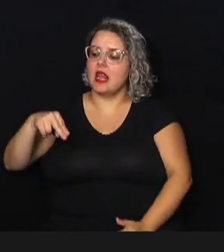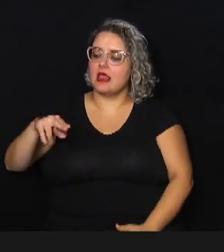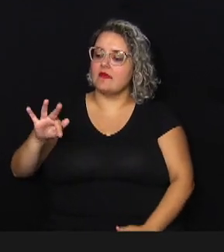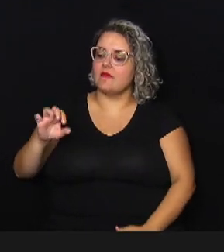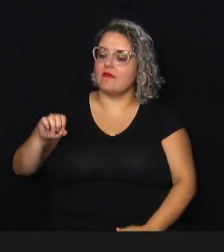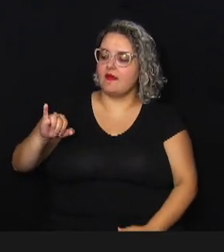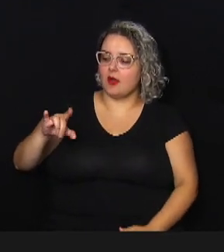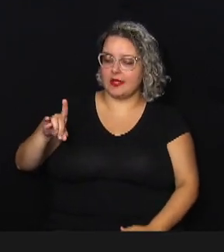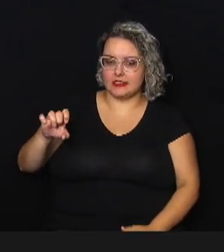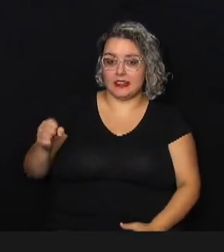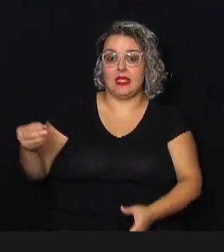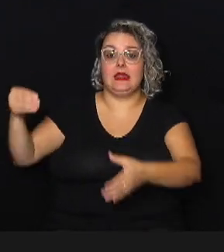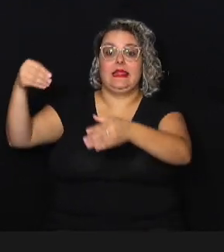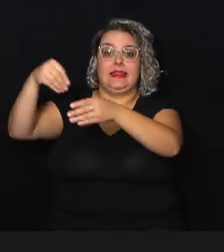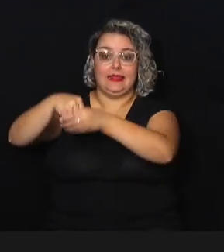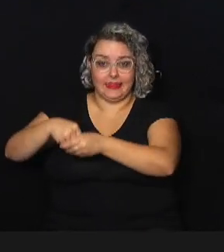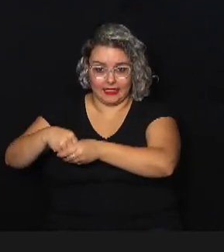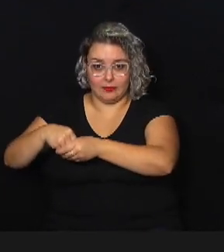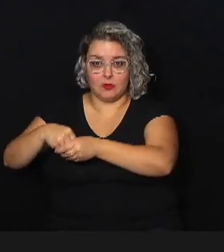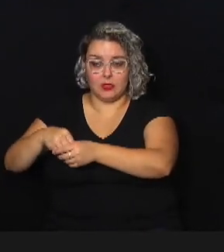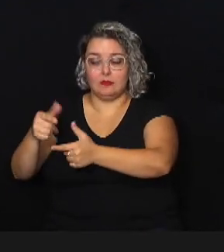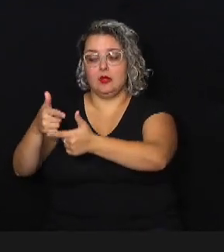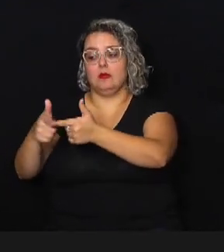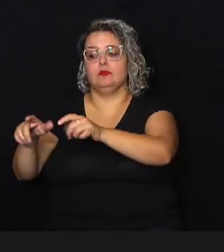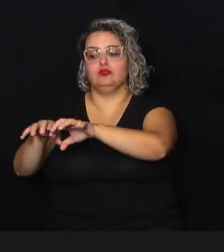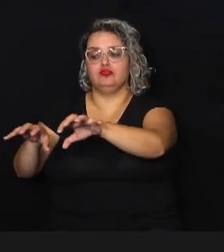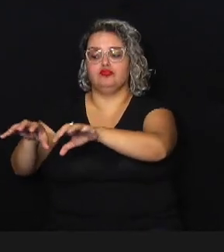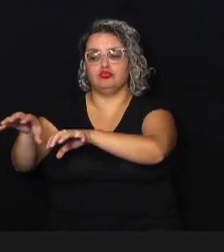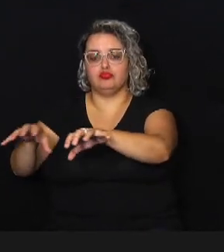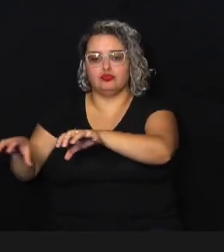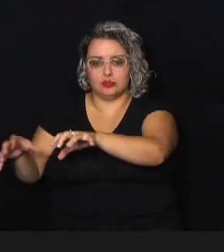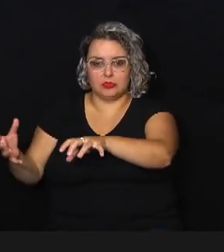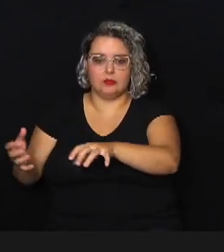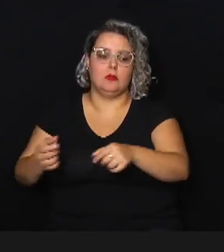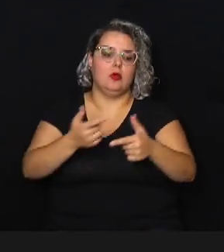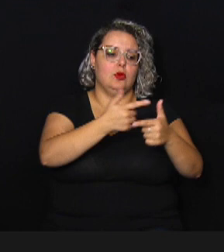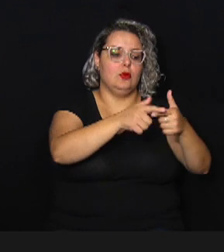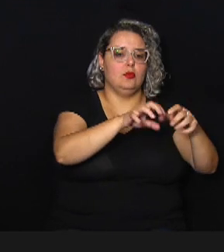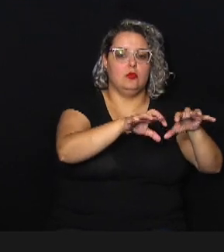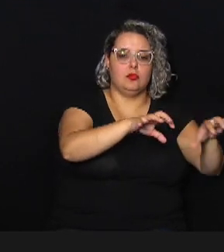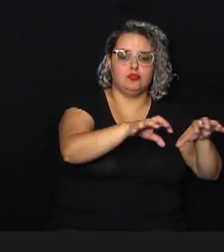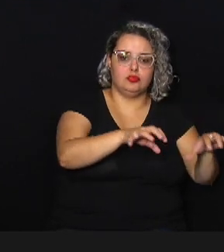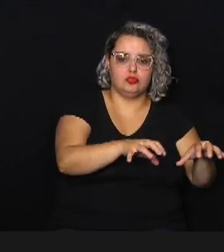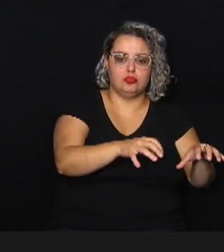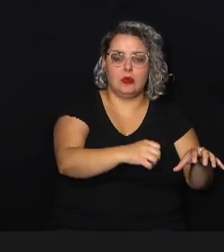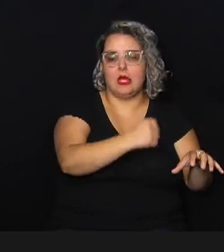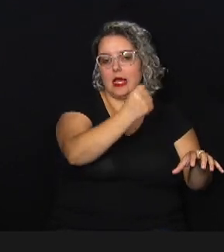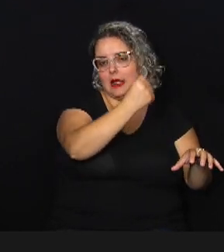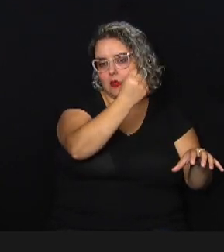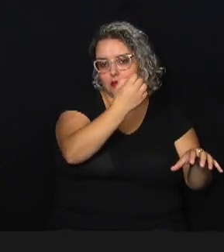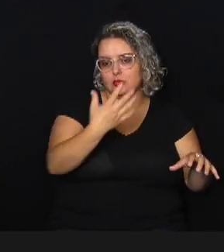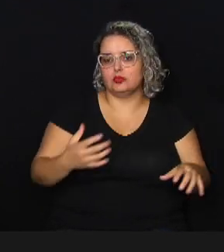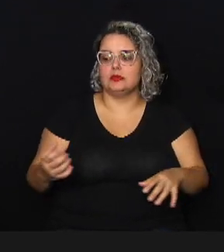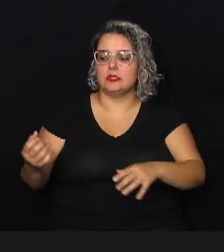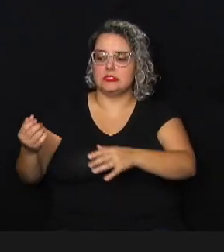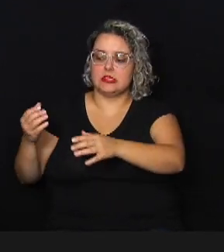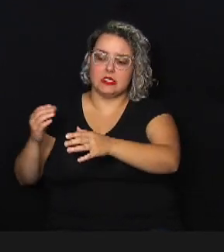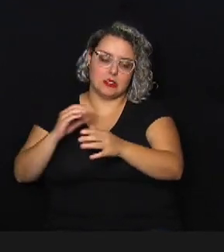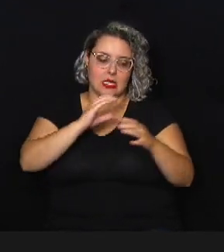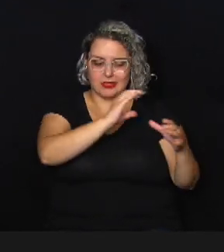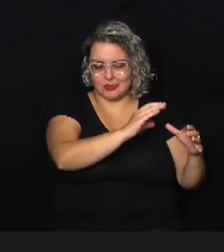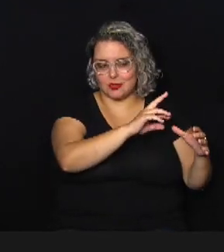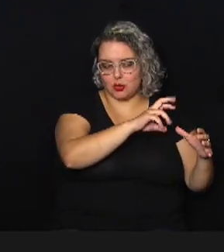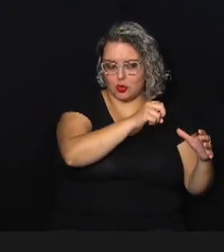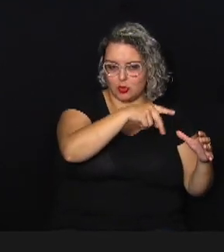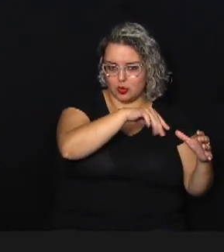desses grupos, a gente ainda consegue subdividir, tá? Entre as leucemias mieloides agudas e leucemias mieloides crônicas, que são